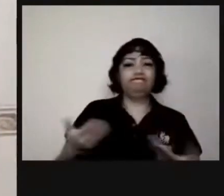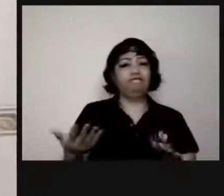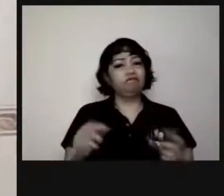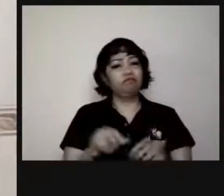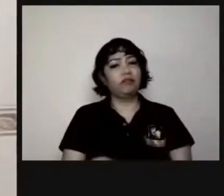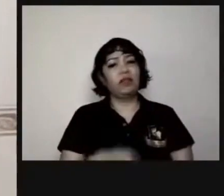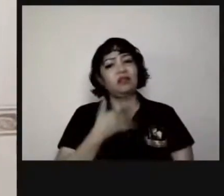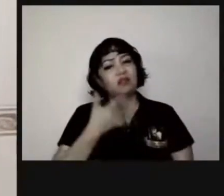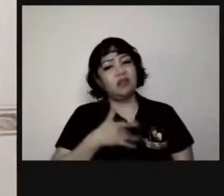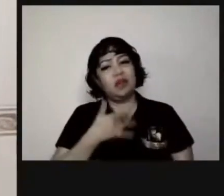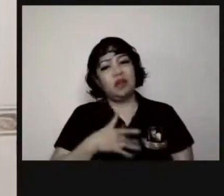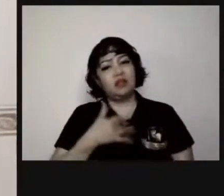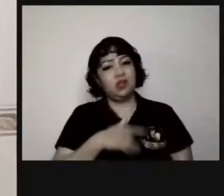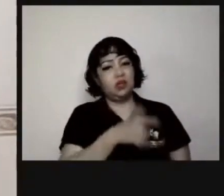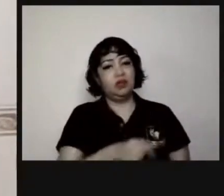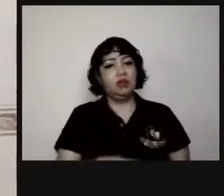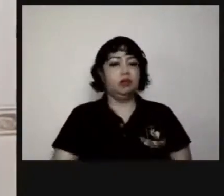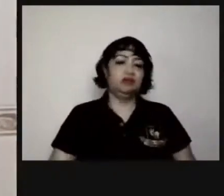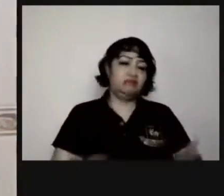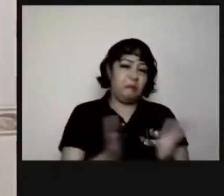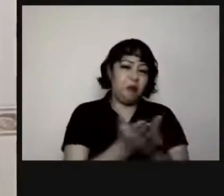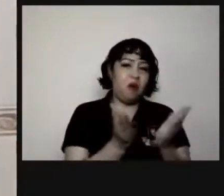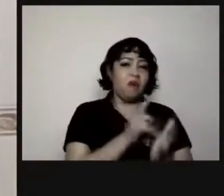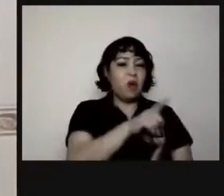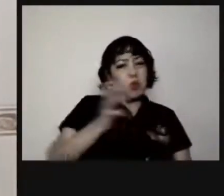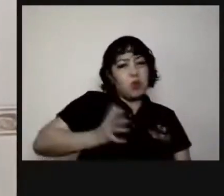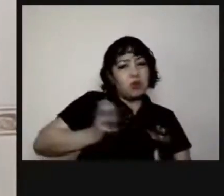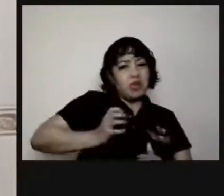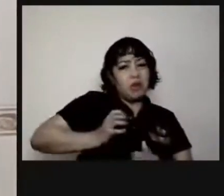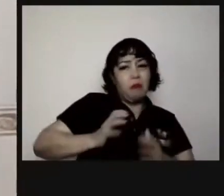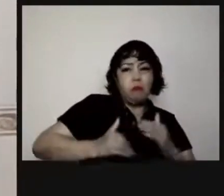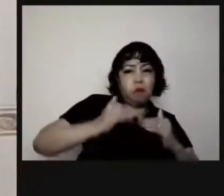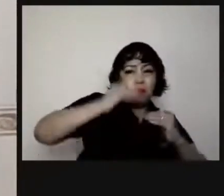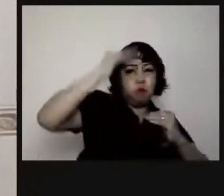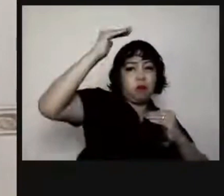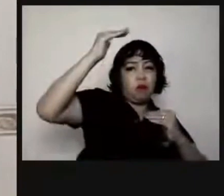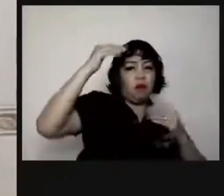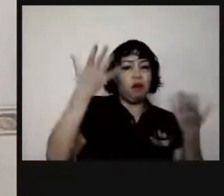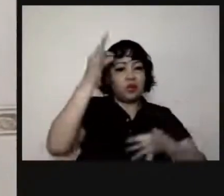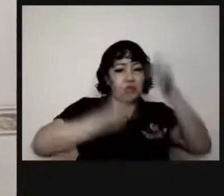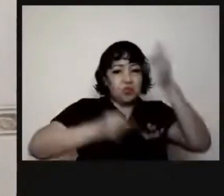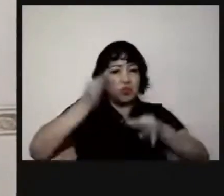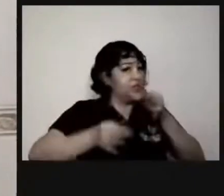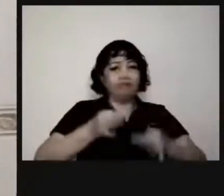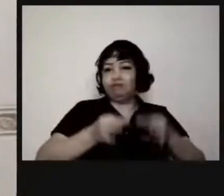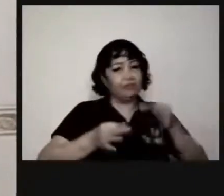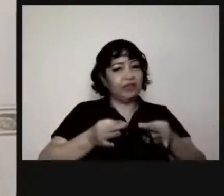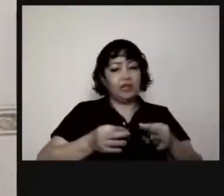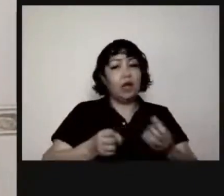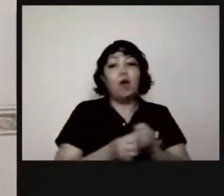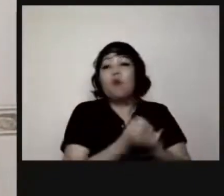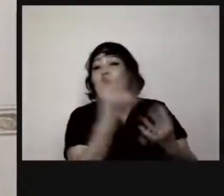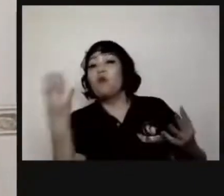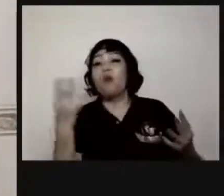miseráveis, os ricos ainda mais ricos, a injustiça aumenta mais. Quantos morrem de fome, sem mesmo saber por